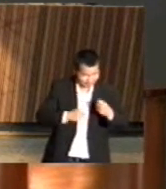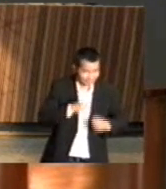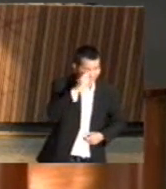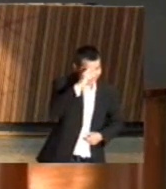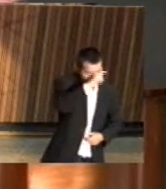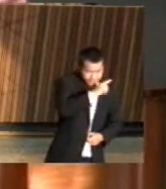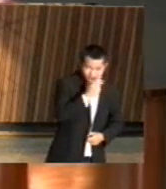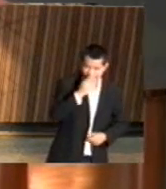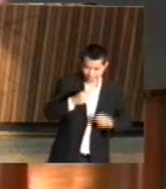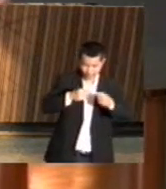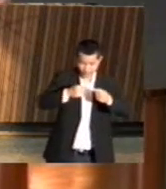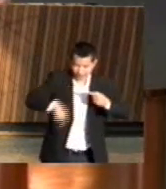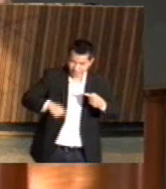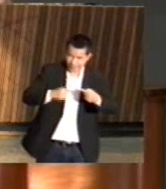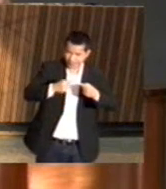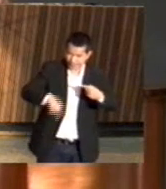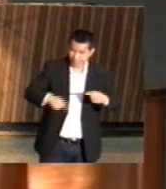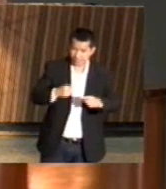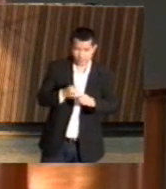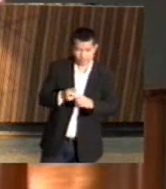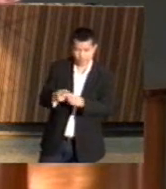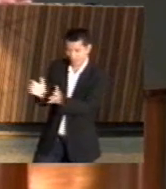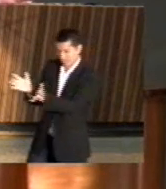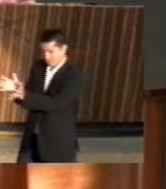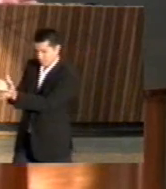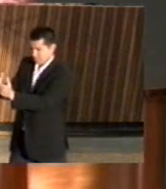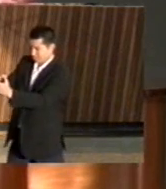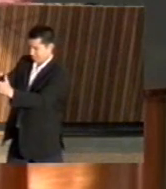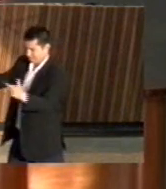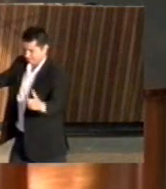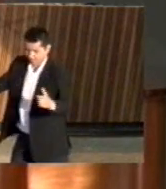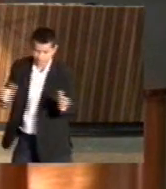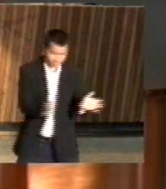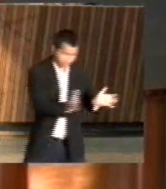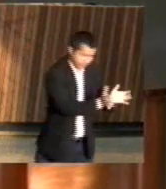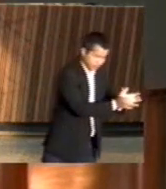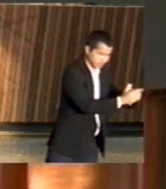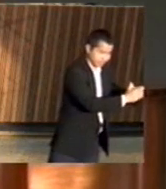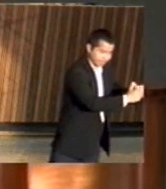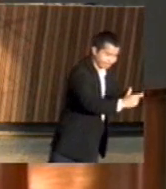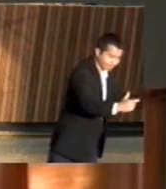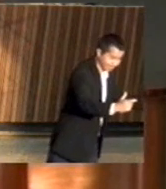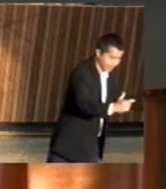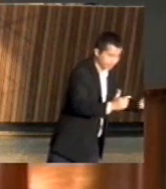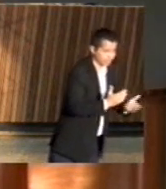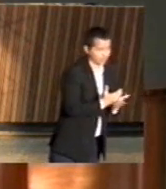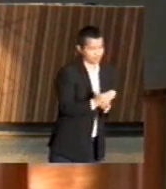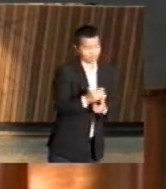somente as suas tendas. Quando eles saíram para o Egito,